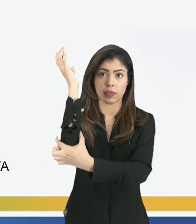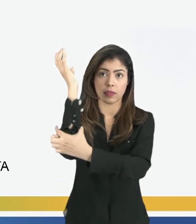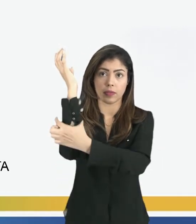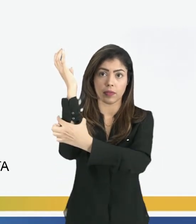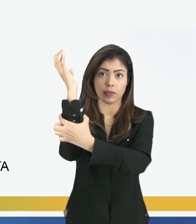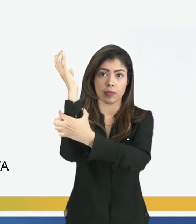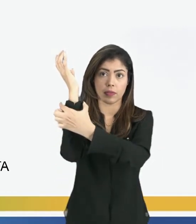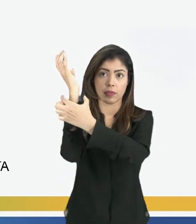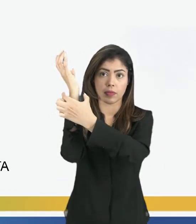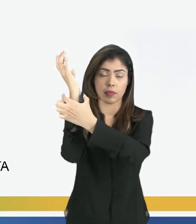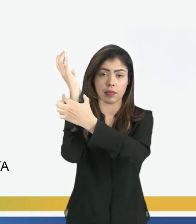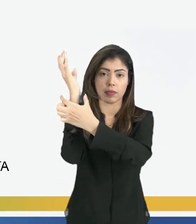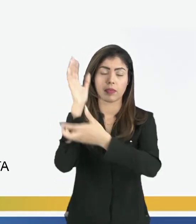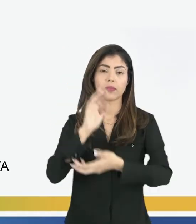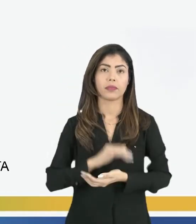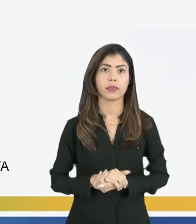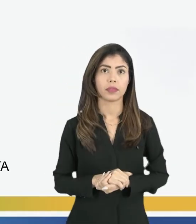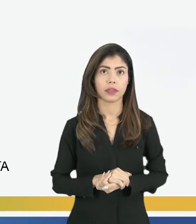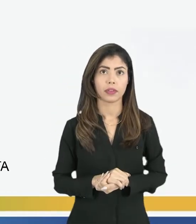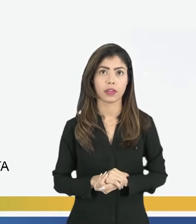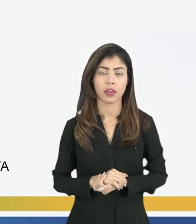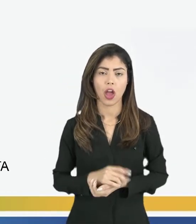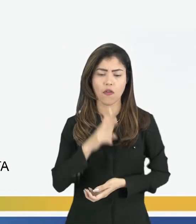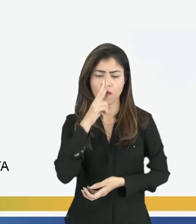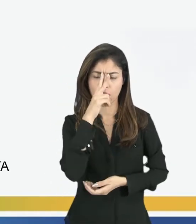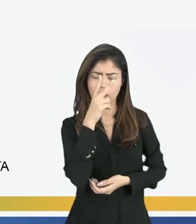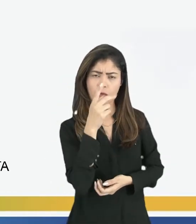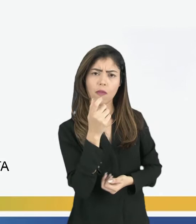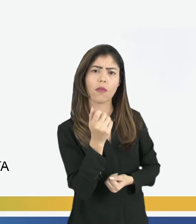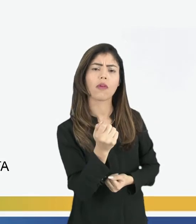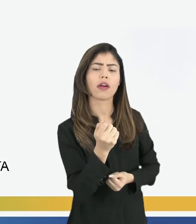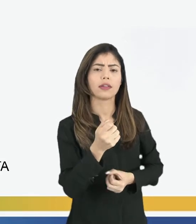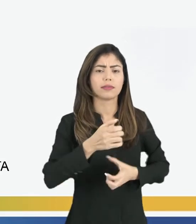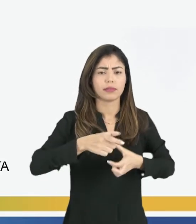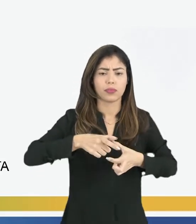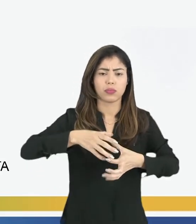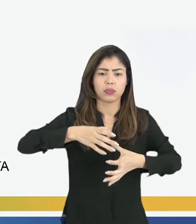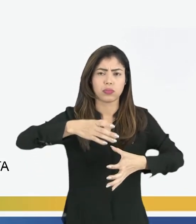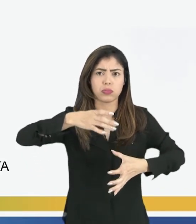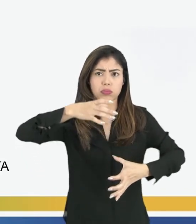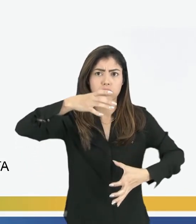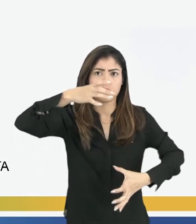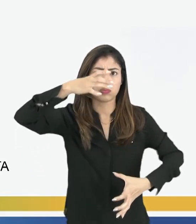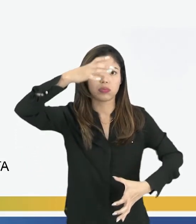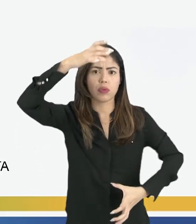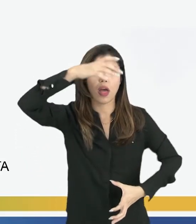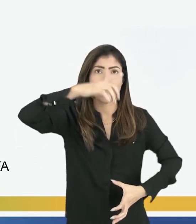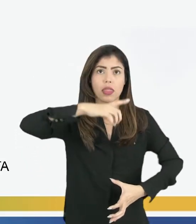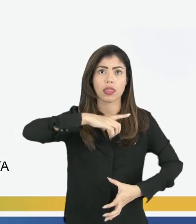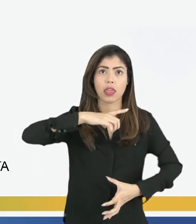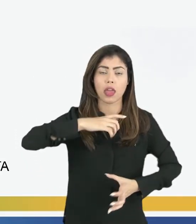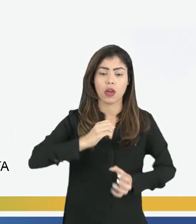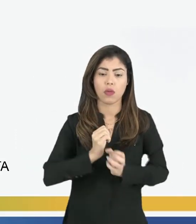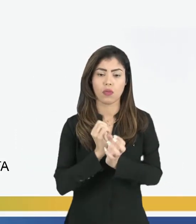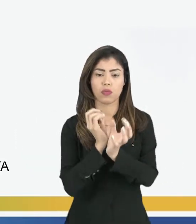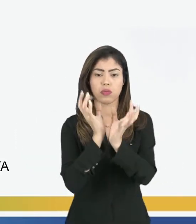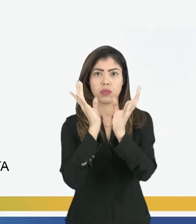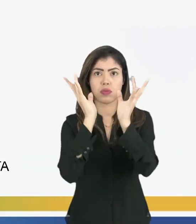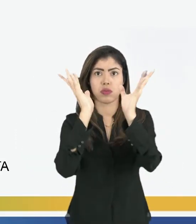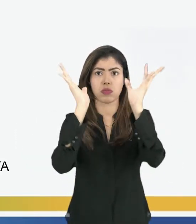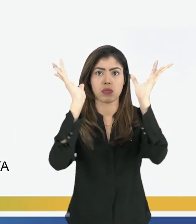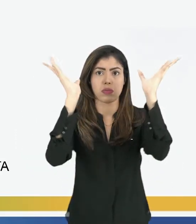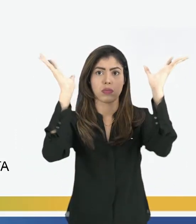o caule cada vez mais vai se fortificando, crescendo, criando os galhos. E qual é a